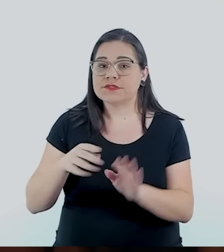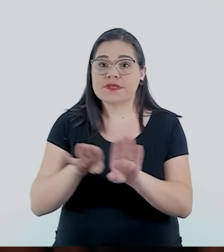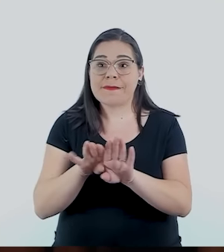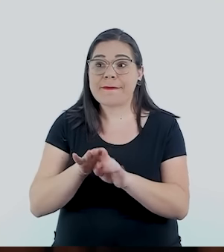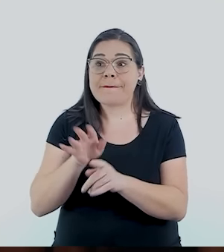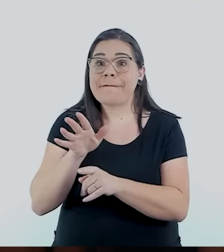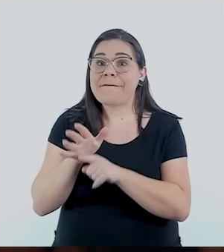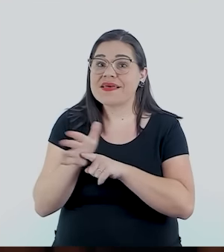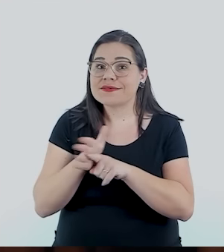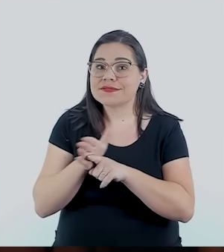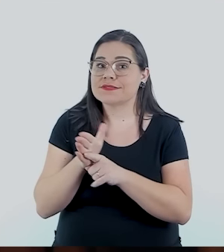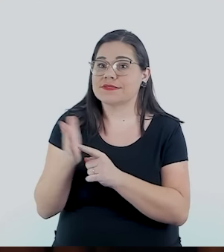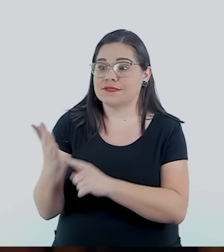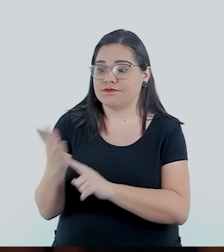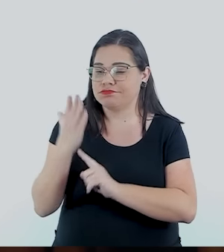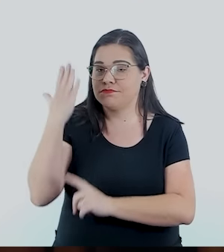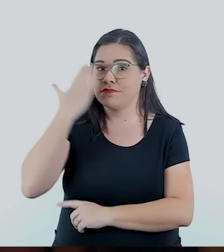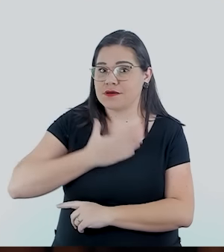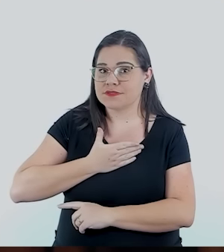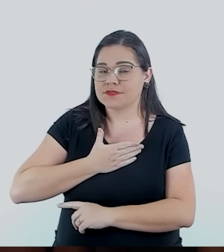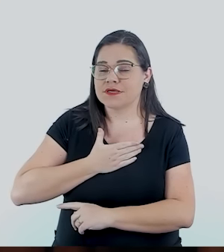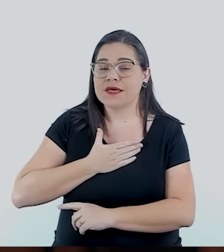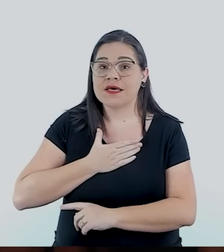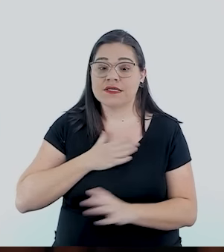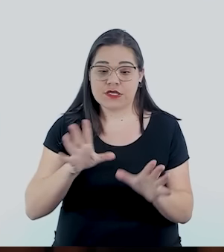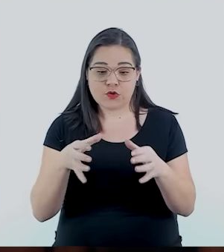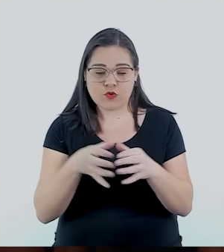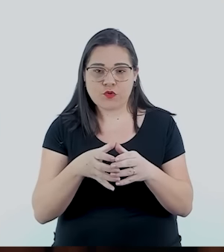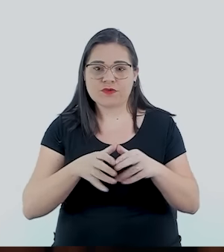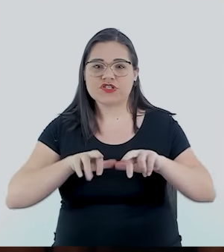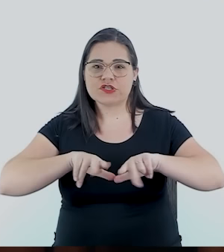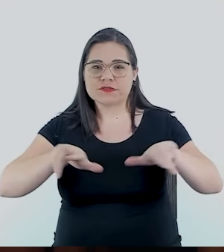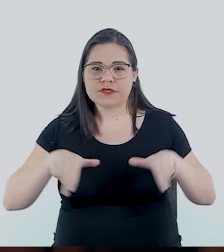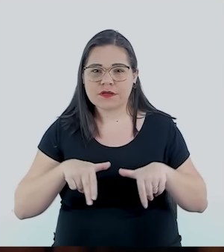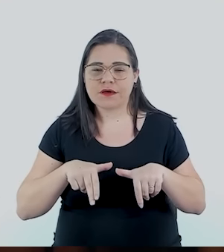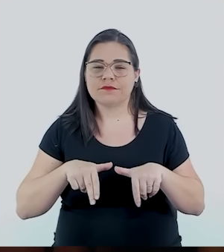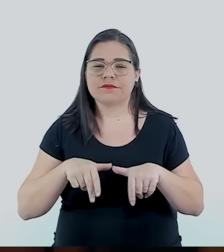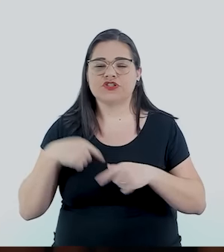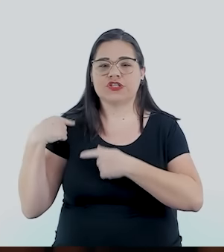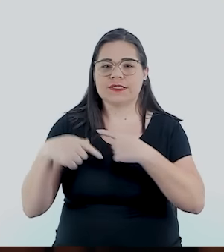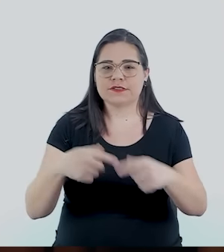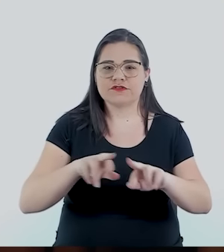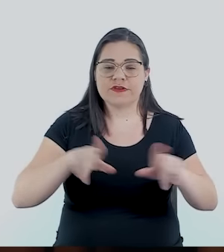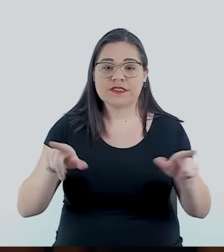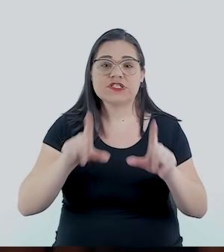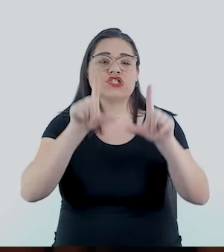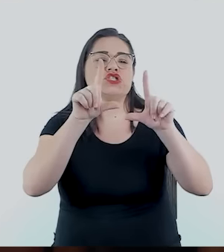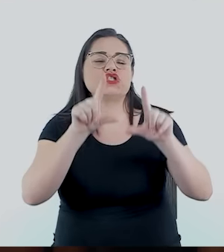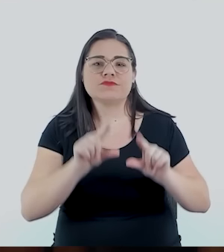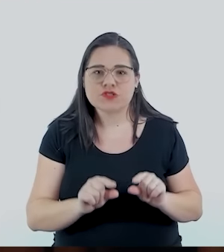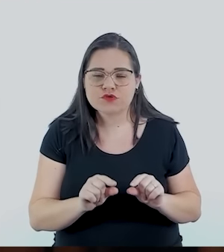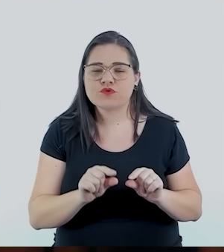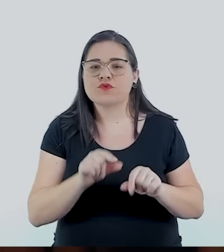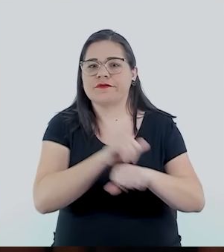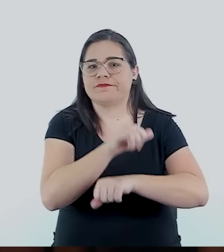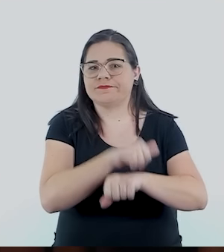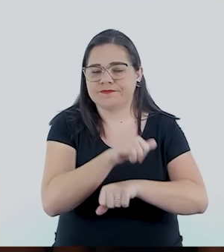dentro fora do Brasil de que equipes multigeracionais você diminui rotatividade diminuir absenteísmo melhora